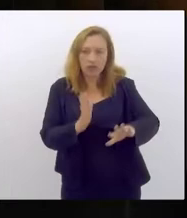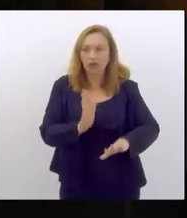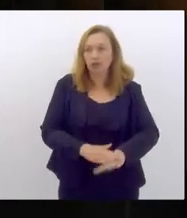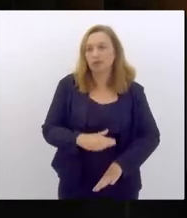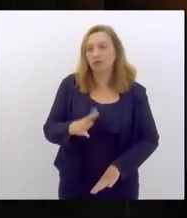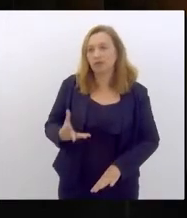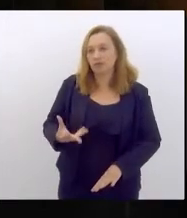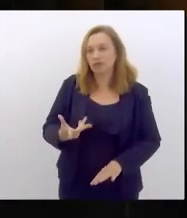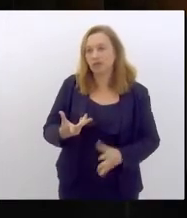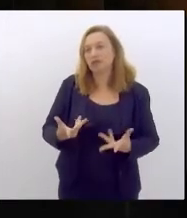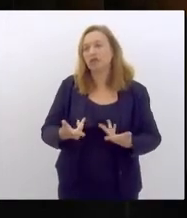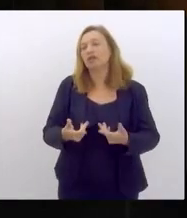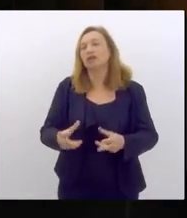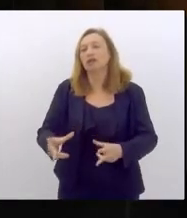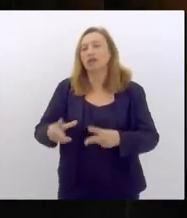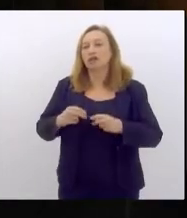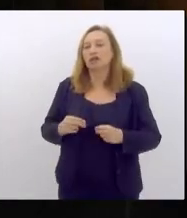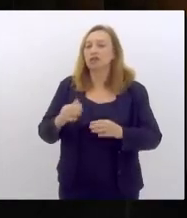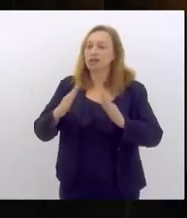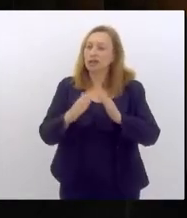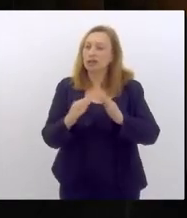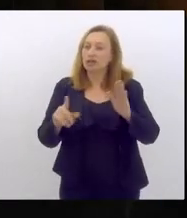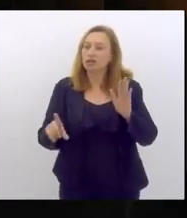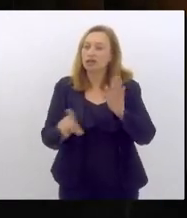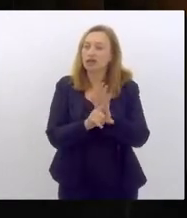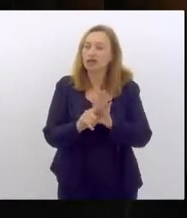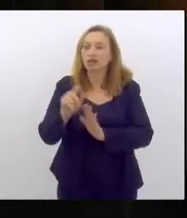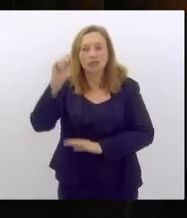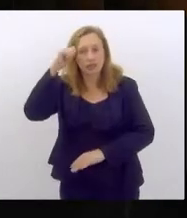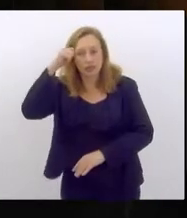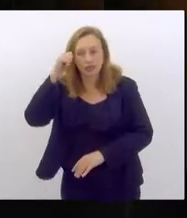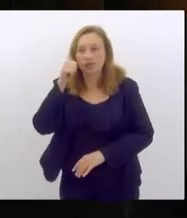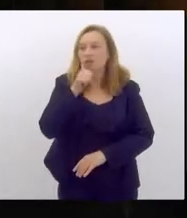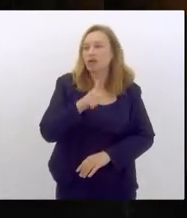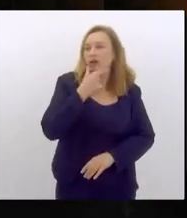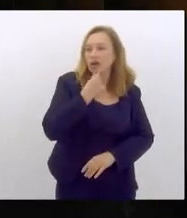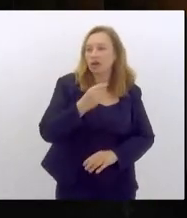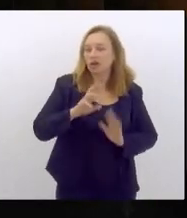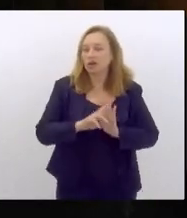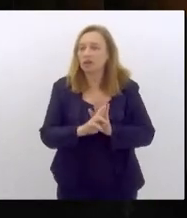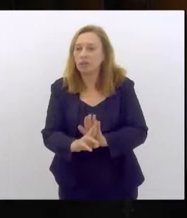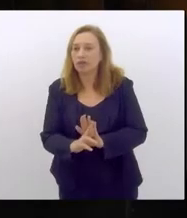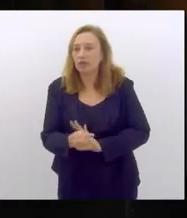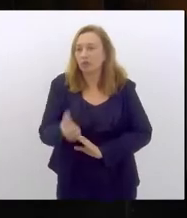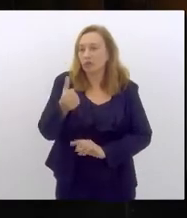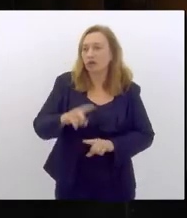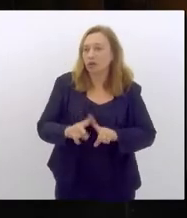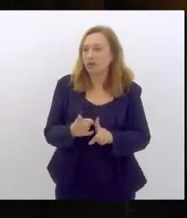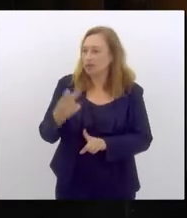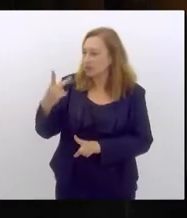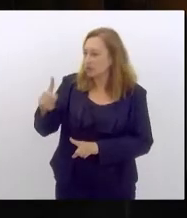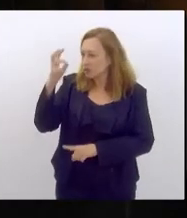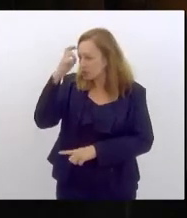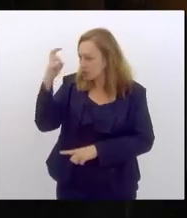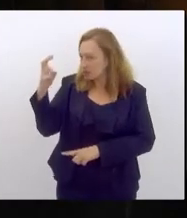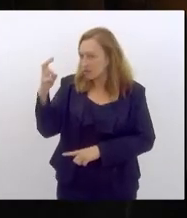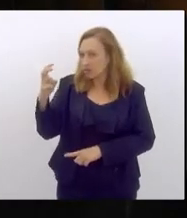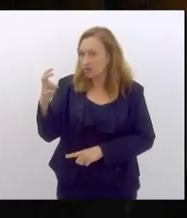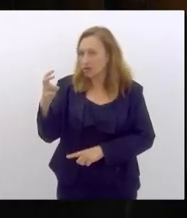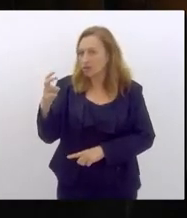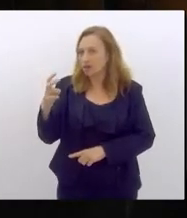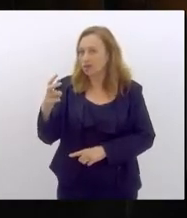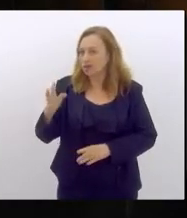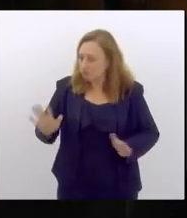merecida dessa casa de leis, dessa casa onde pretos e pretas têm pouca representação, mas a sua intelectualidade